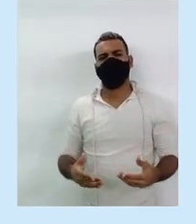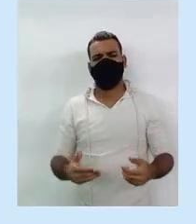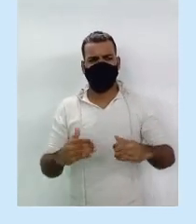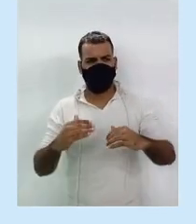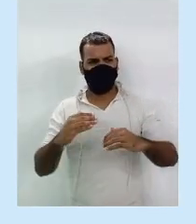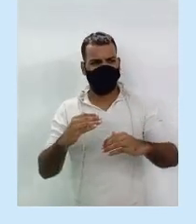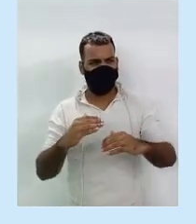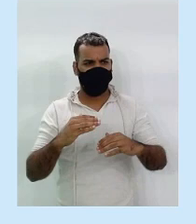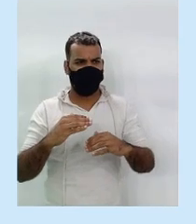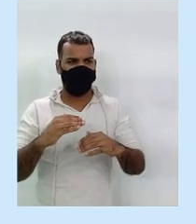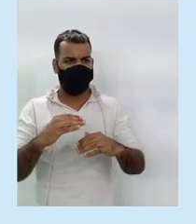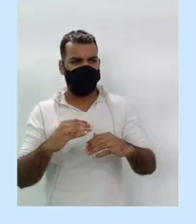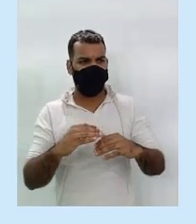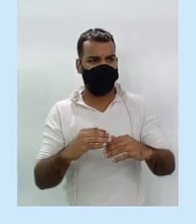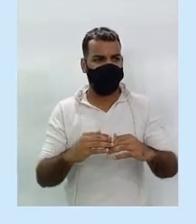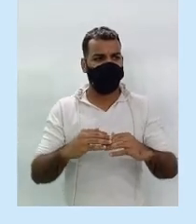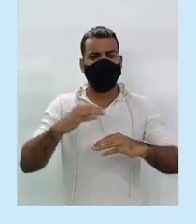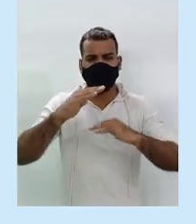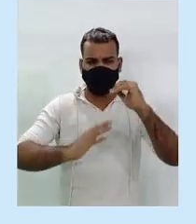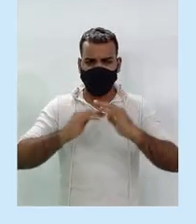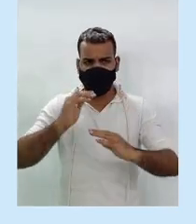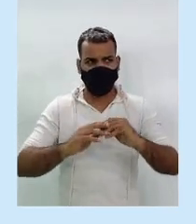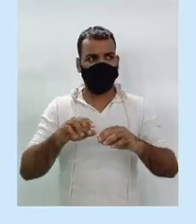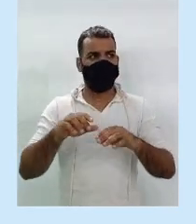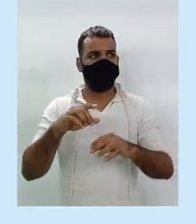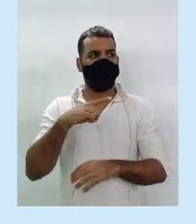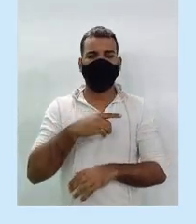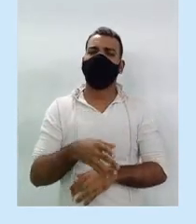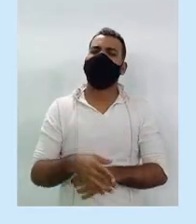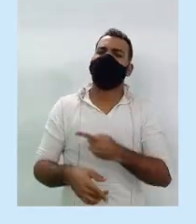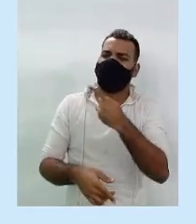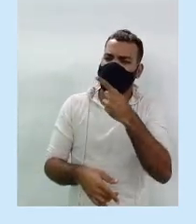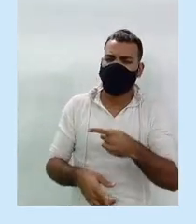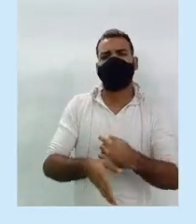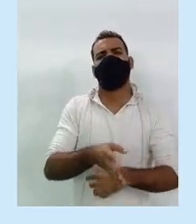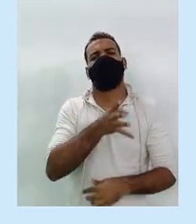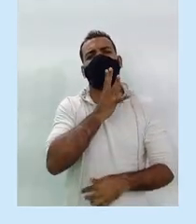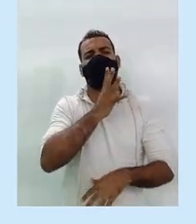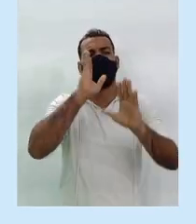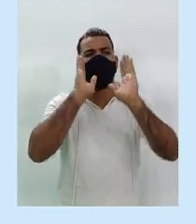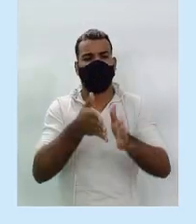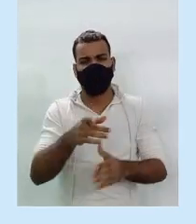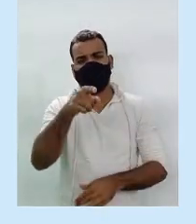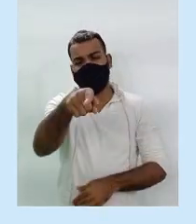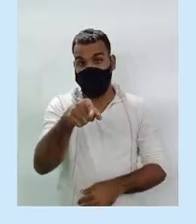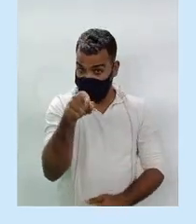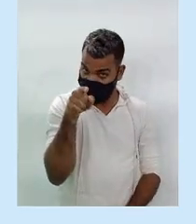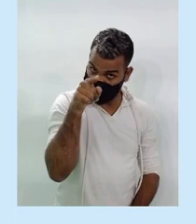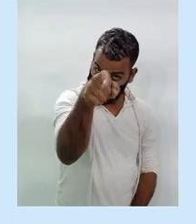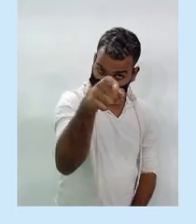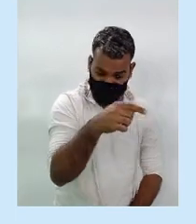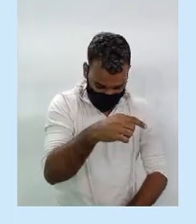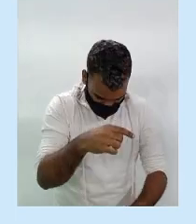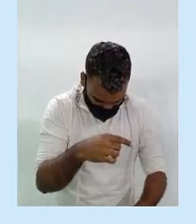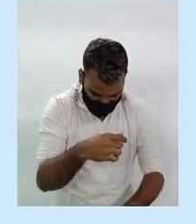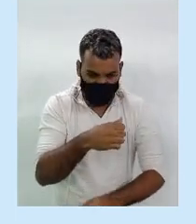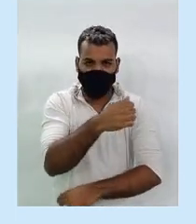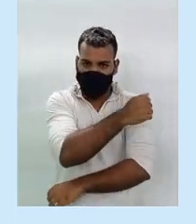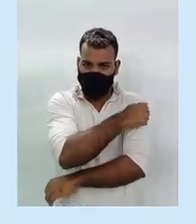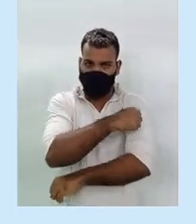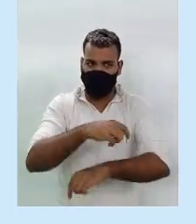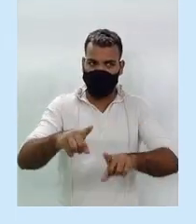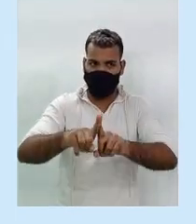profissional da informação, ele conhece essas perguntas, ele lida com essas perguntas. E você, estudante, em sua sala